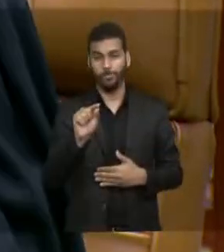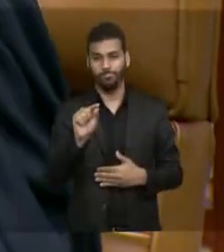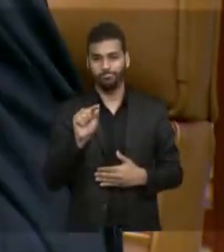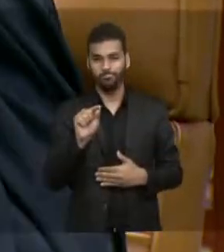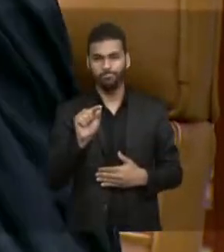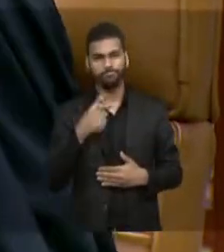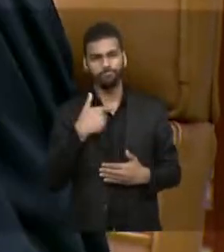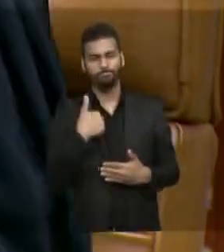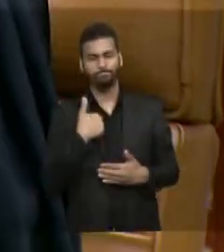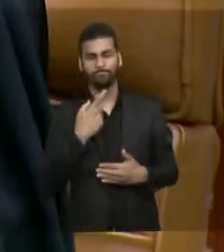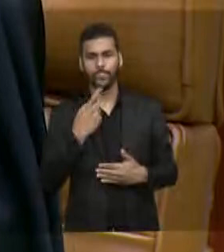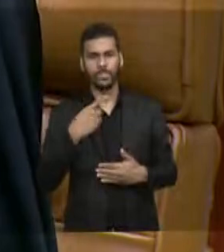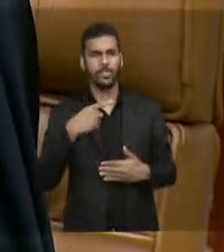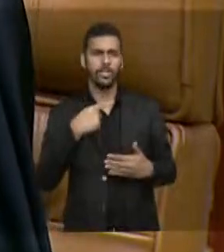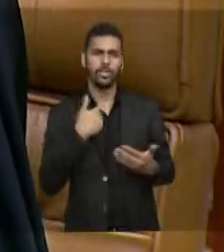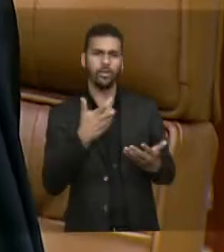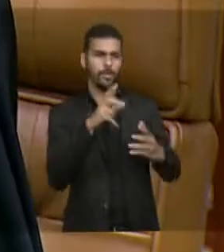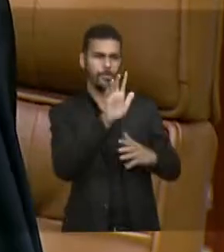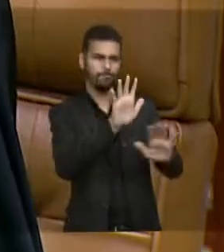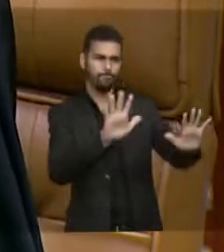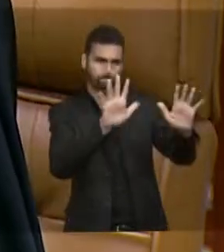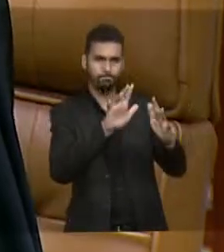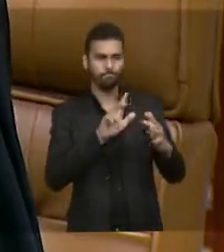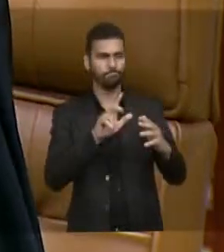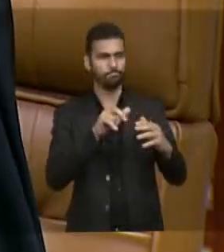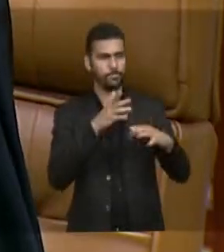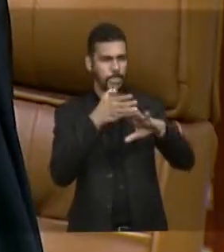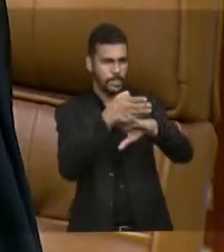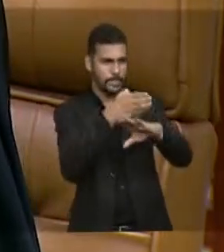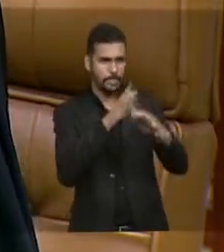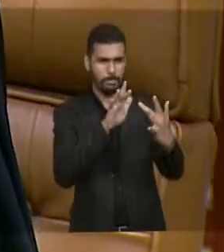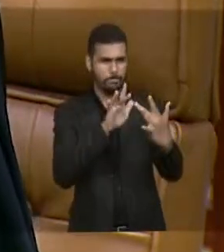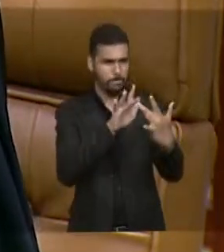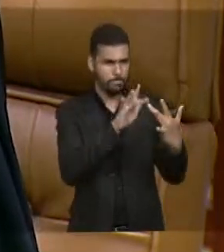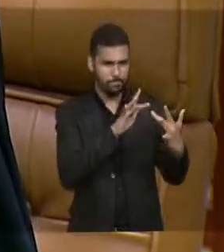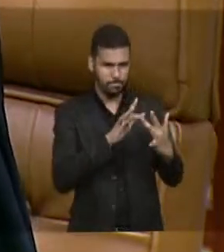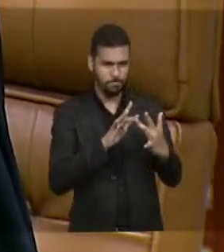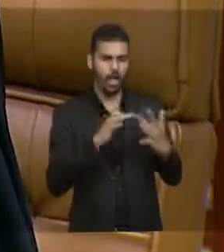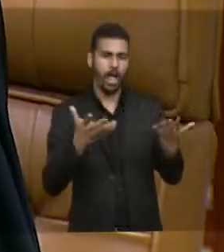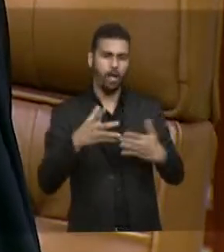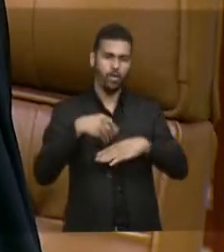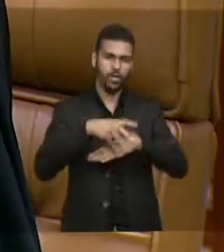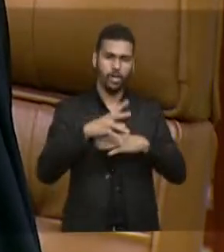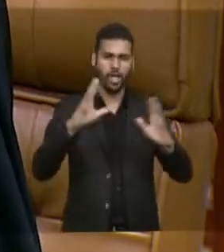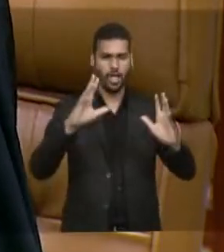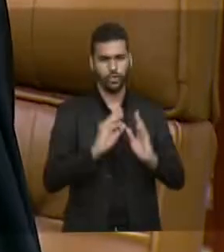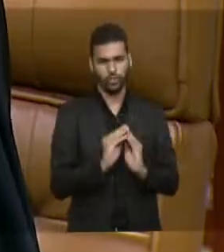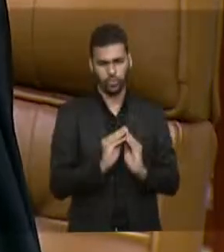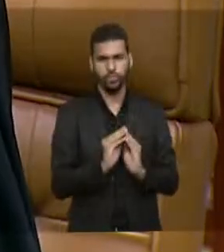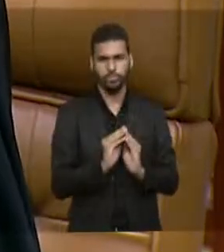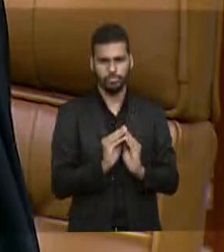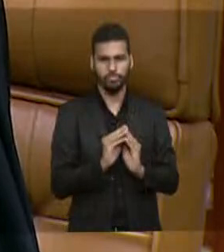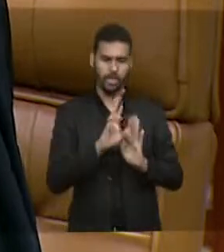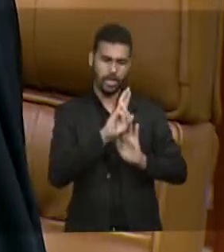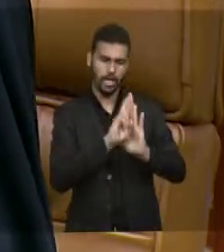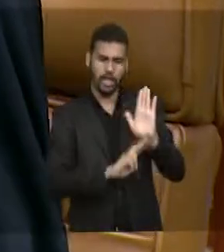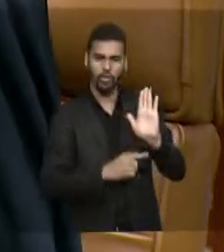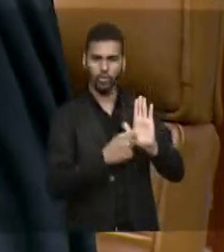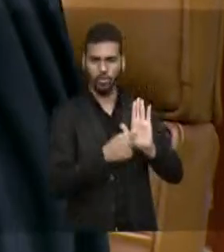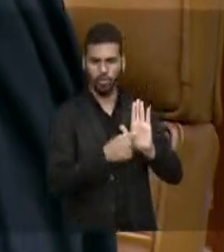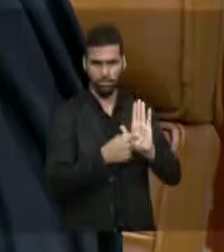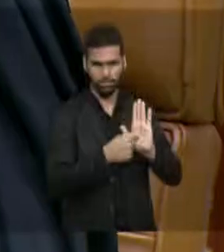que nós possamos fazer um breve resumo um breve relatório é do que o Supremo Tribunal Federal vem